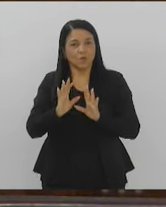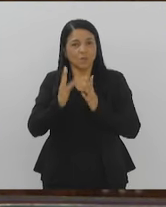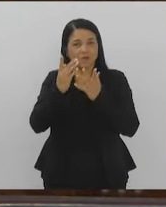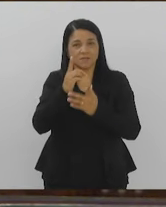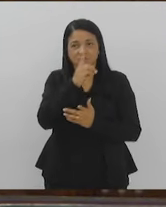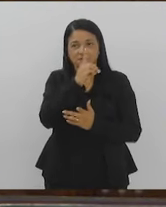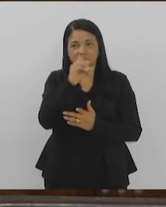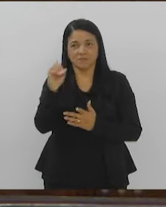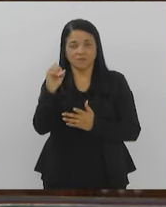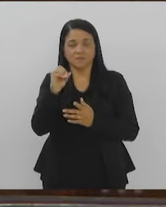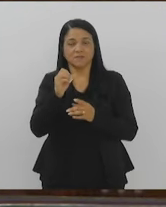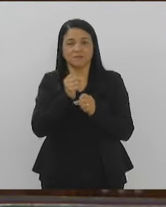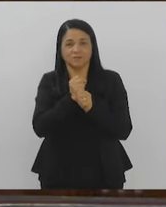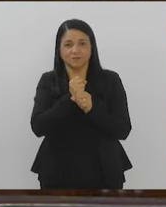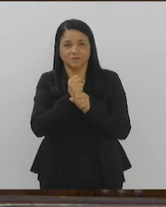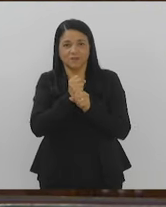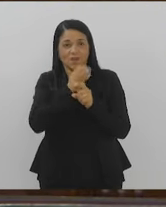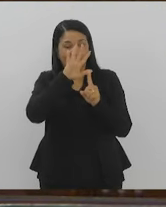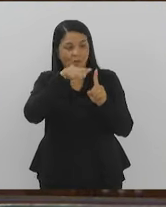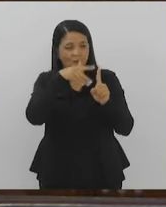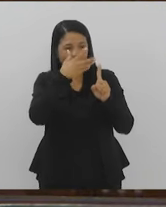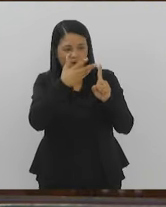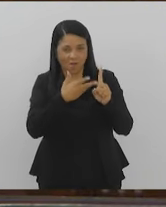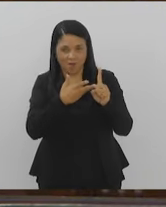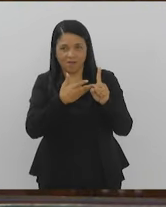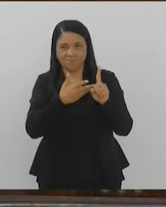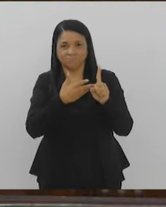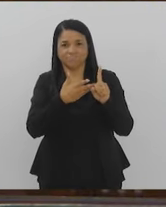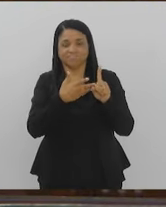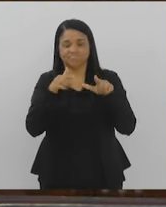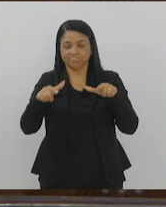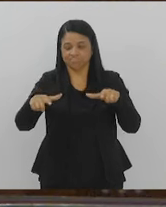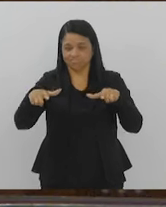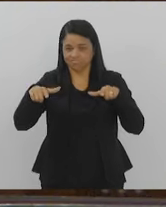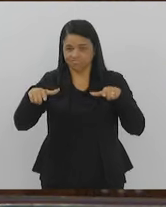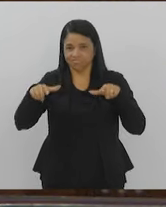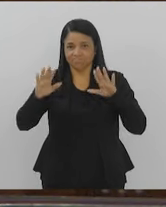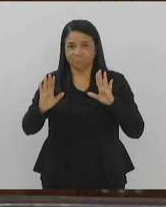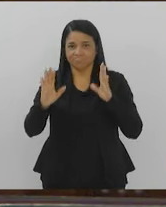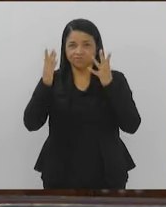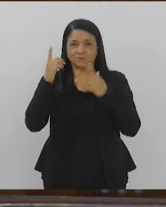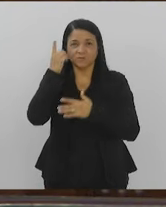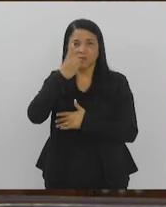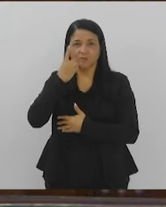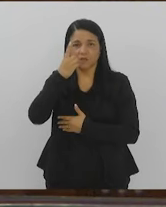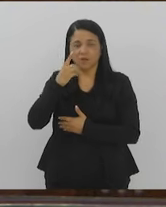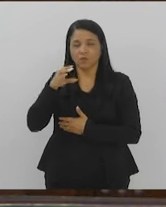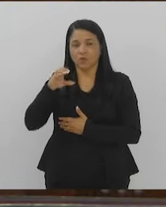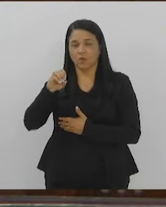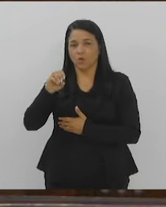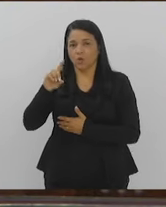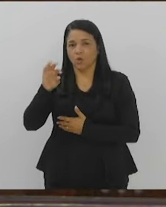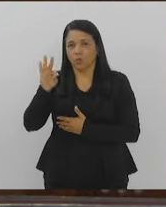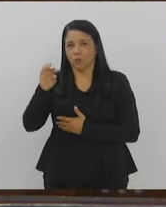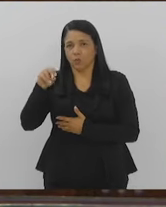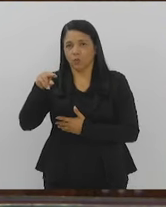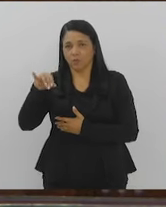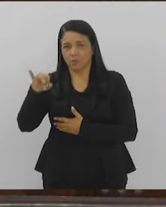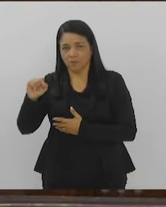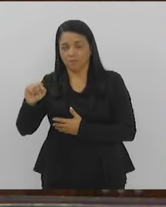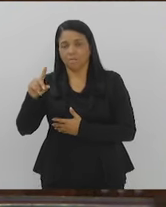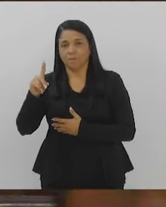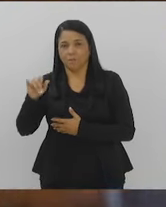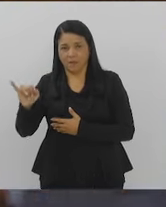centenário, tem a honra de homenagear com esta placa comemorativa o pastor e deputado Otônio de Paula Pai em memória. Ele